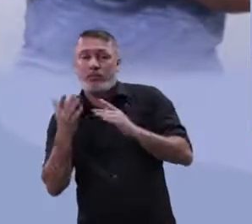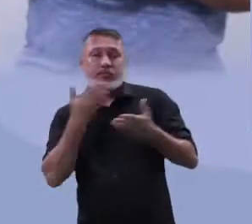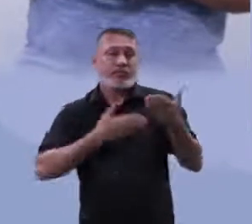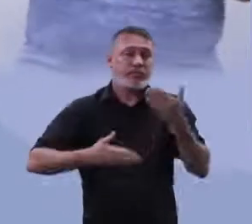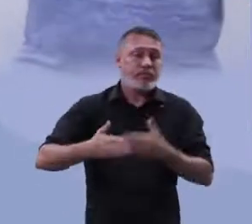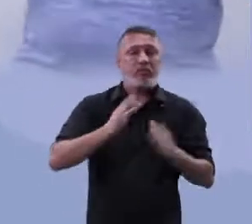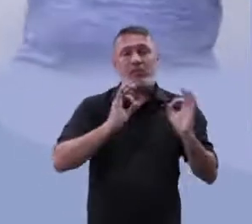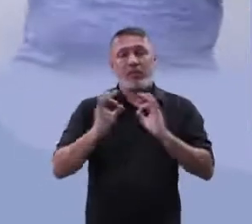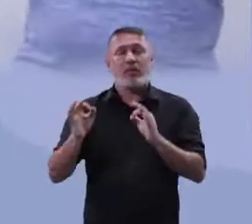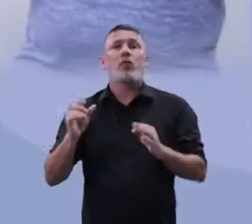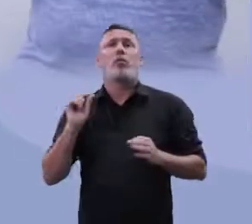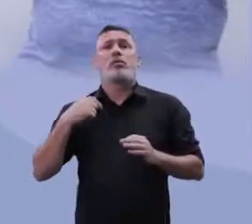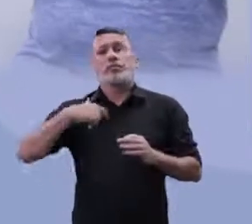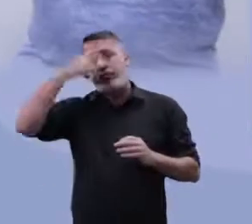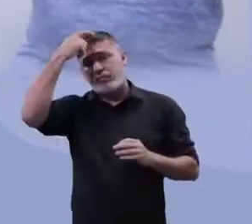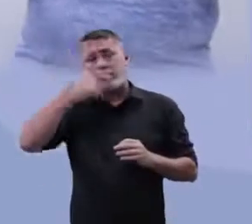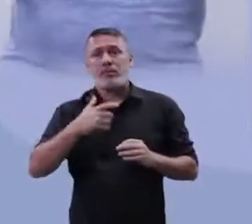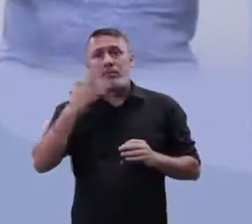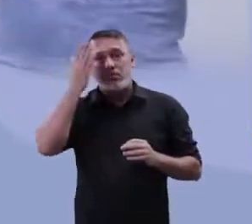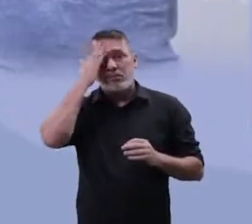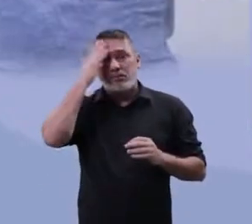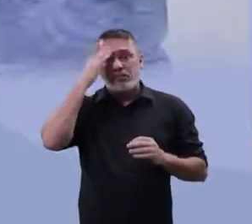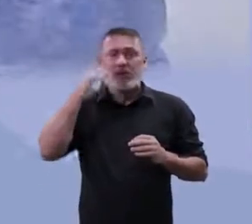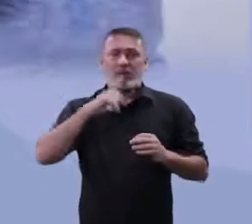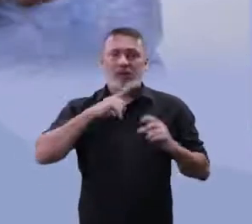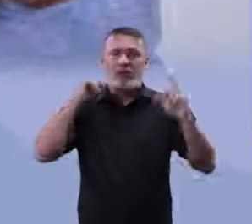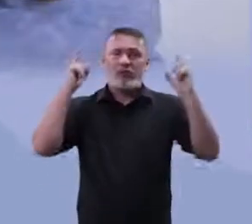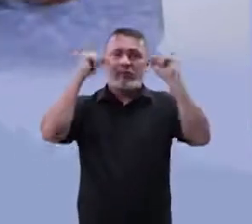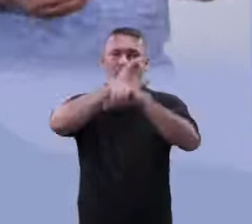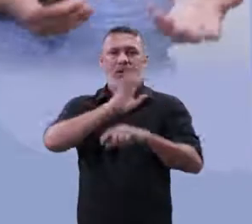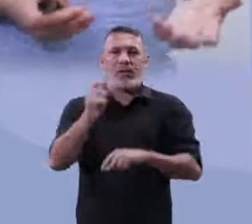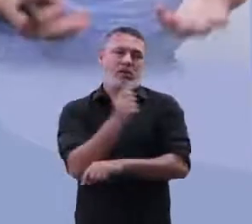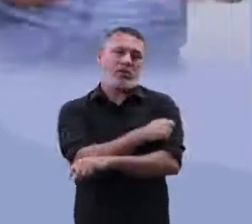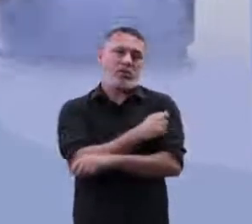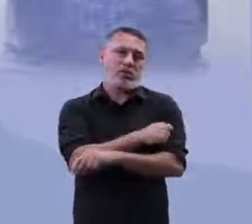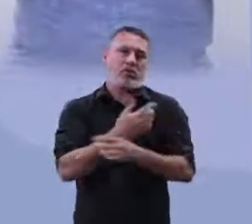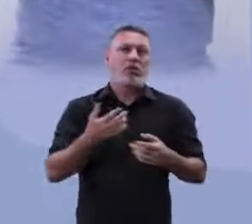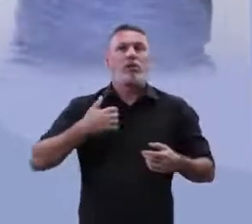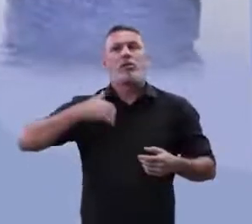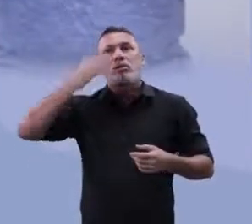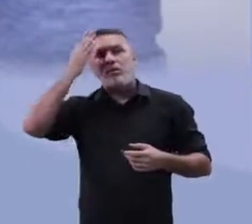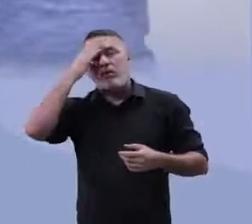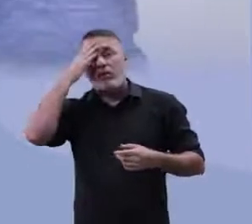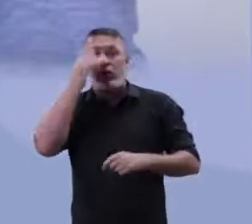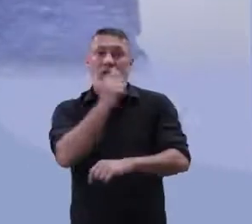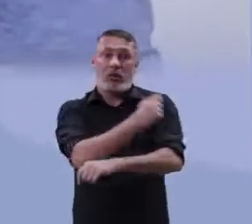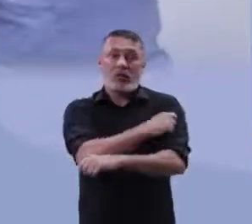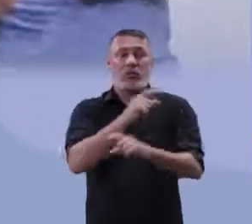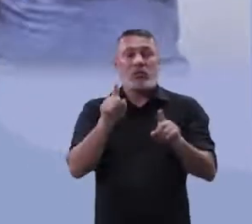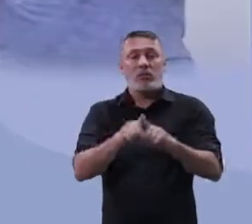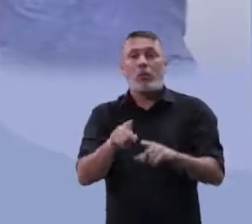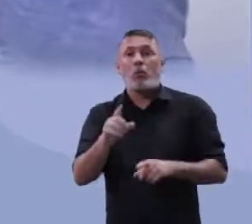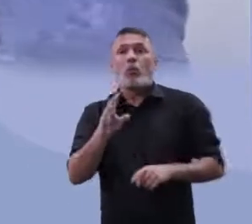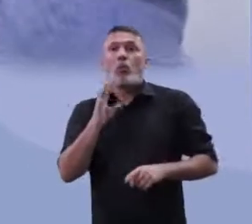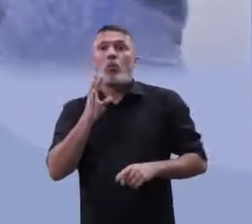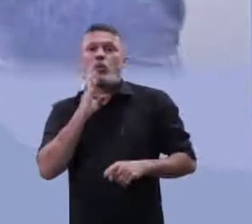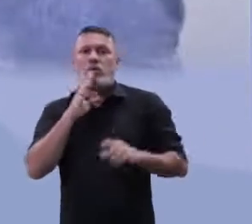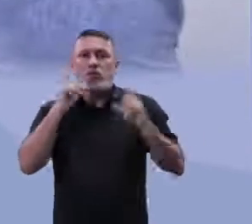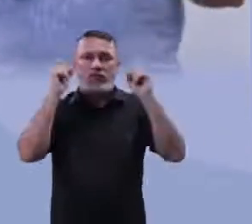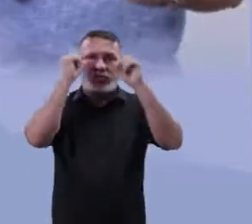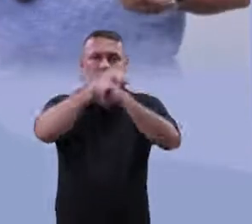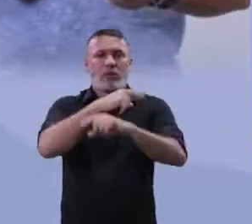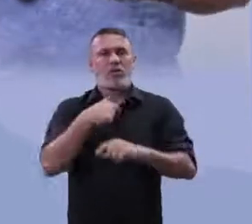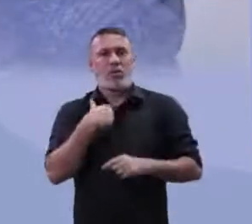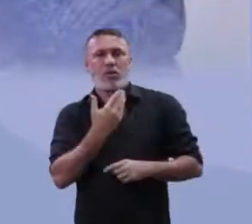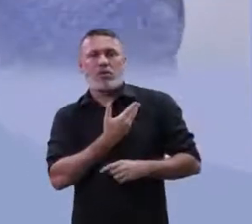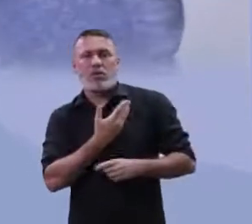aprender a conviver é eu, enquanto professor, saber das dificuldades desse aluno, eu, enquanto aluno, conhecer a dificuldade